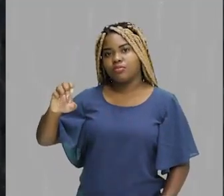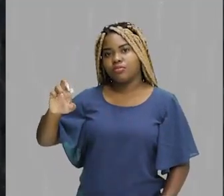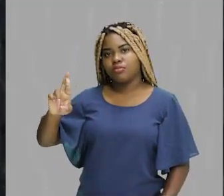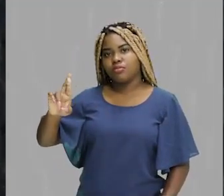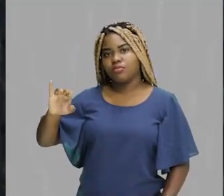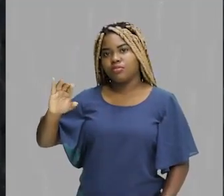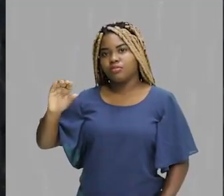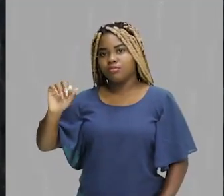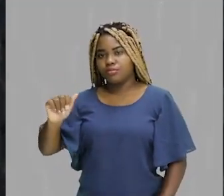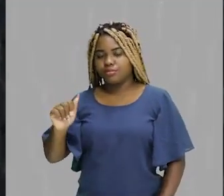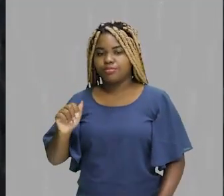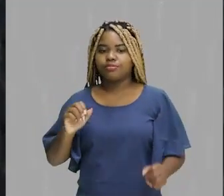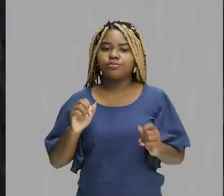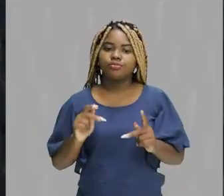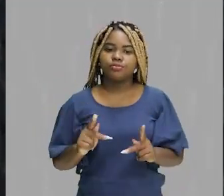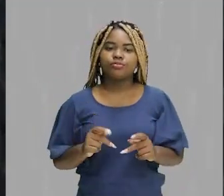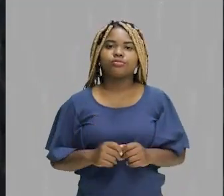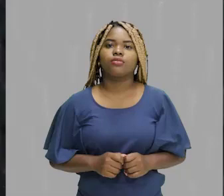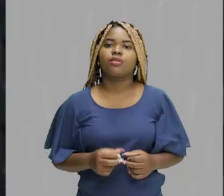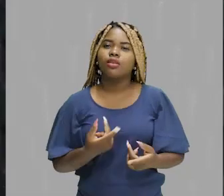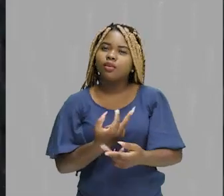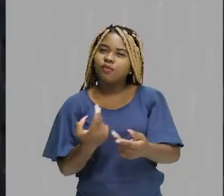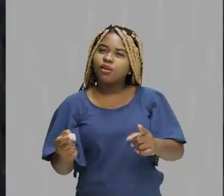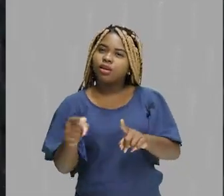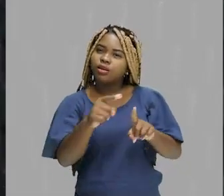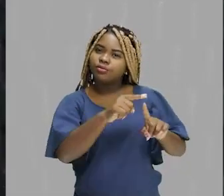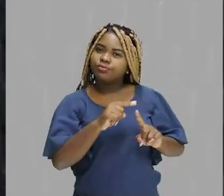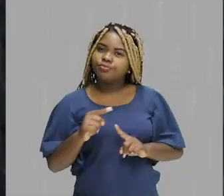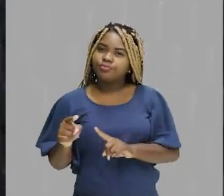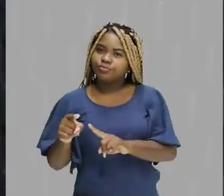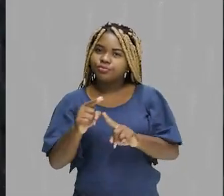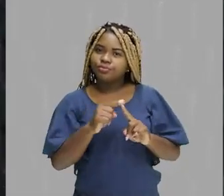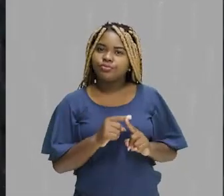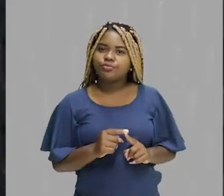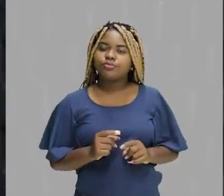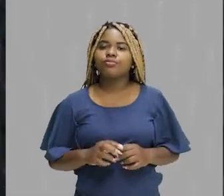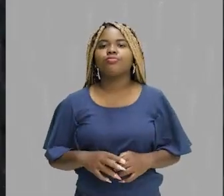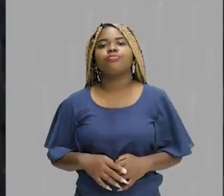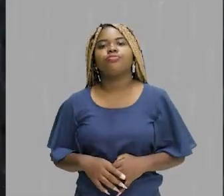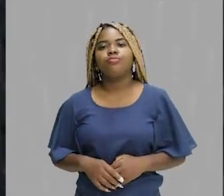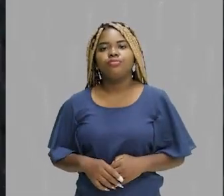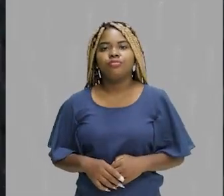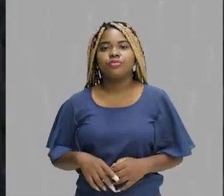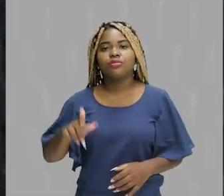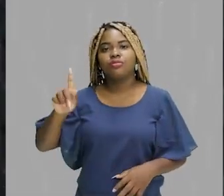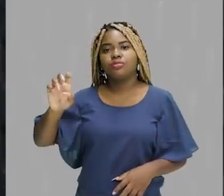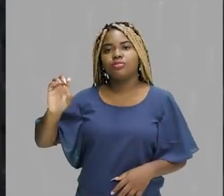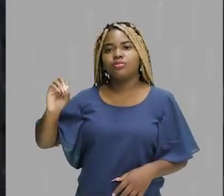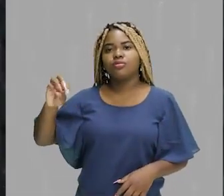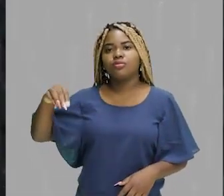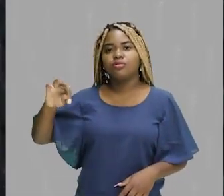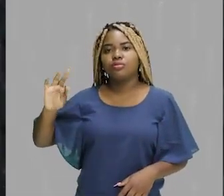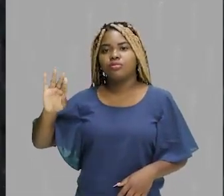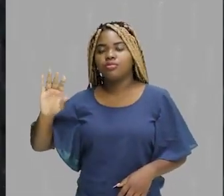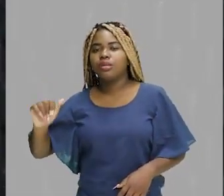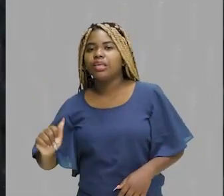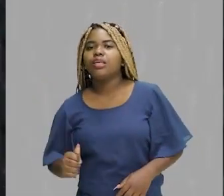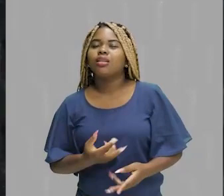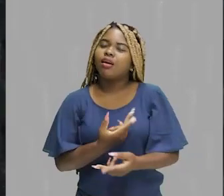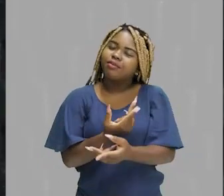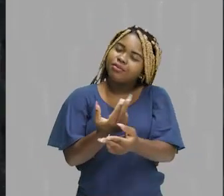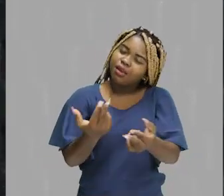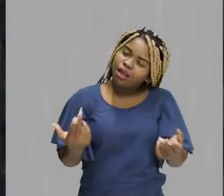isomeria, a isomeria plana, a isomeria geométrica, também conhecida como cis-trans. Agora nós